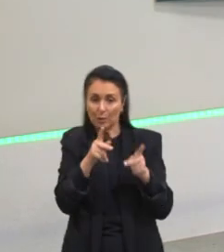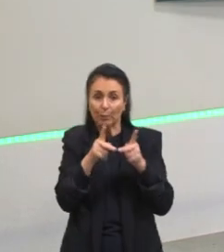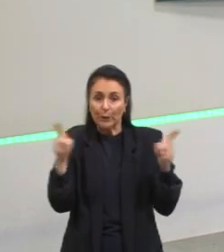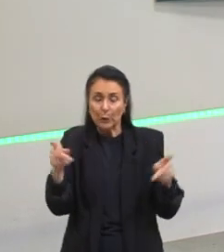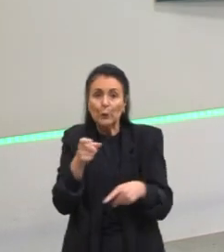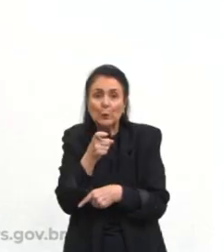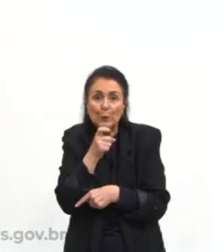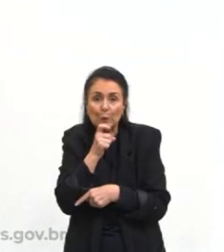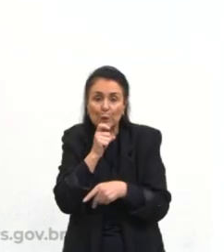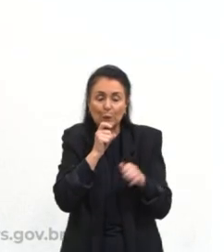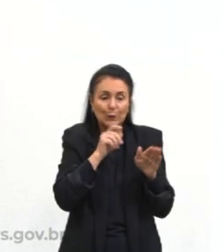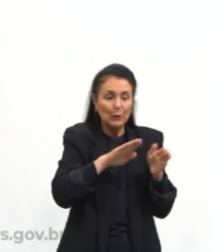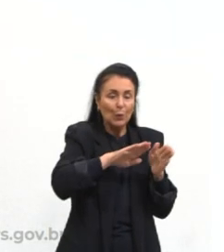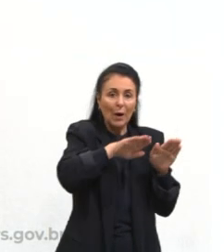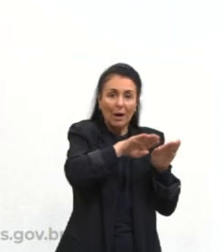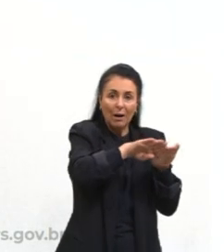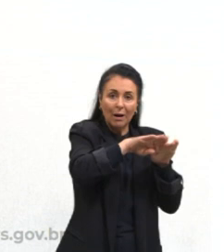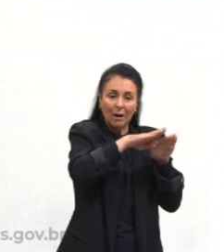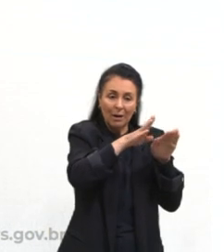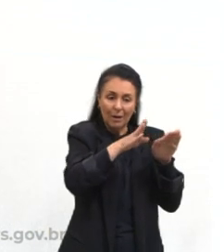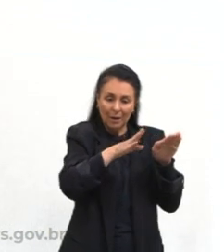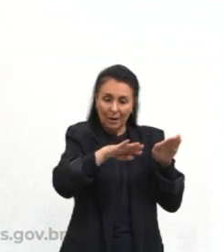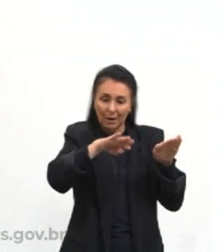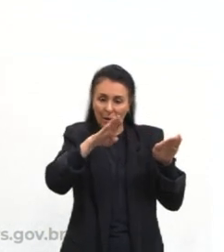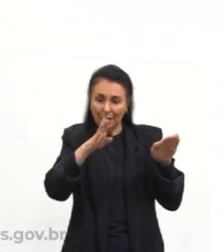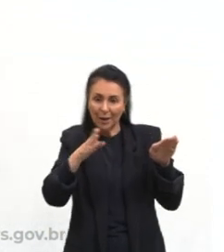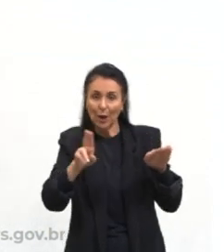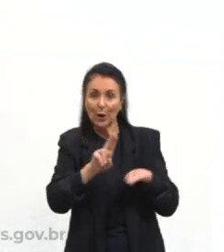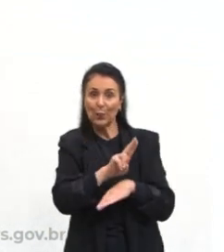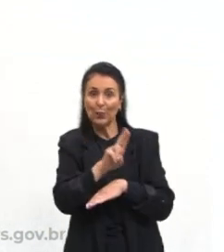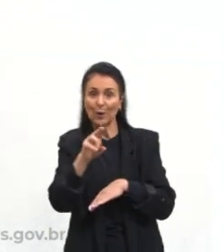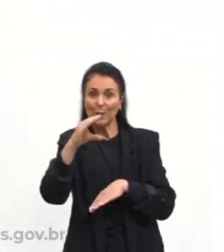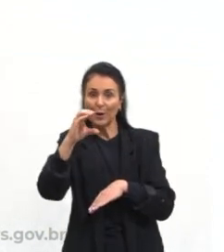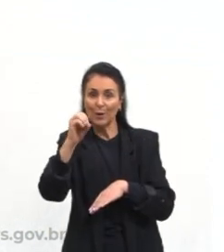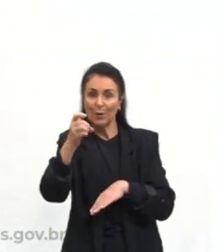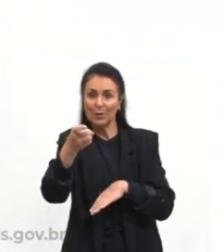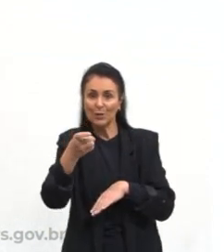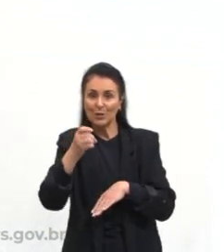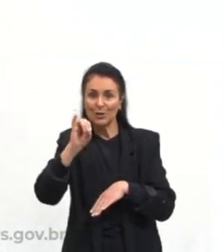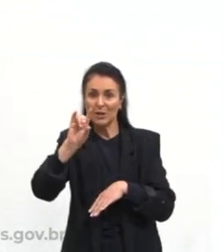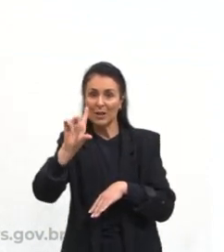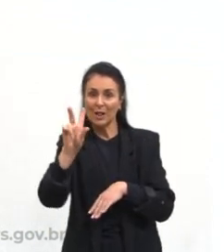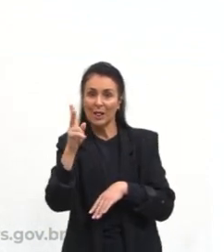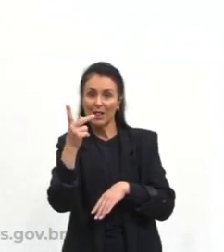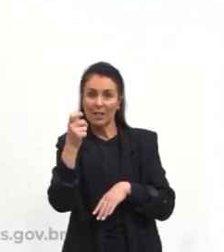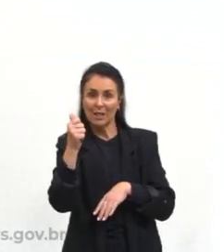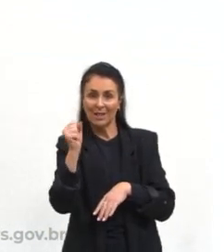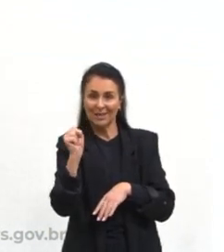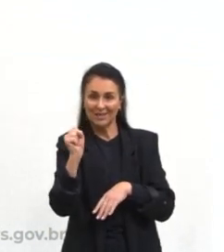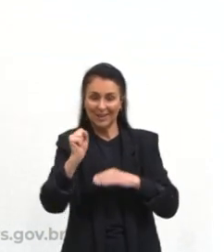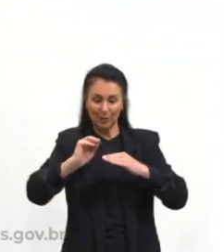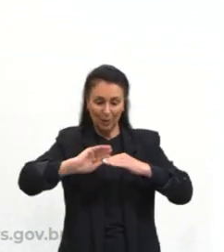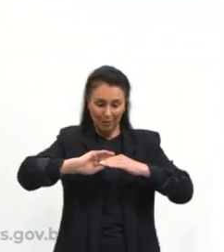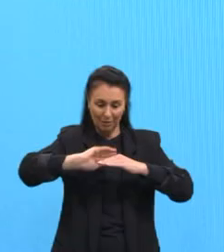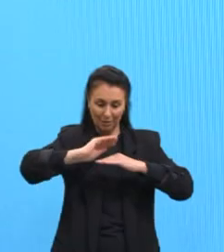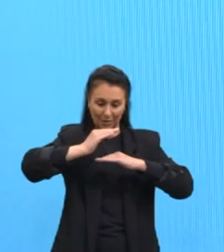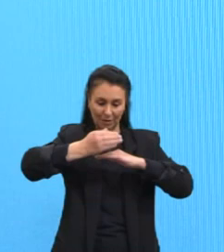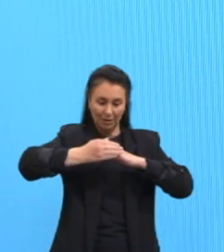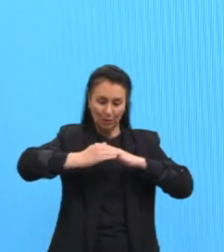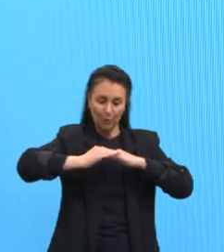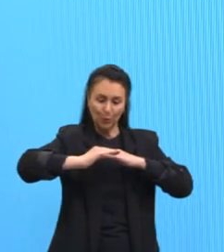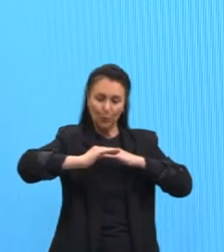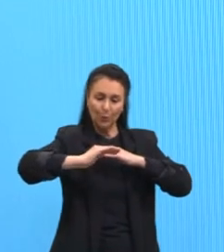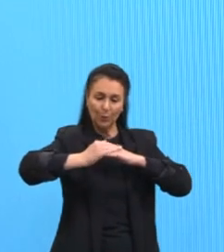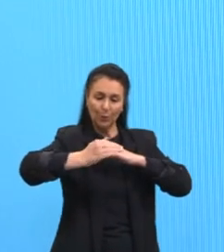relevo deles as planícies as famosas coxilhas né olha que mostra aqui para você resorts coxilhas né só